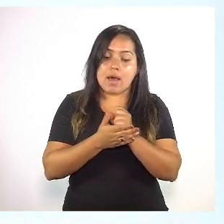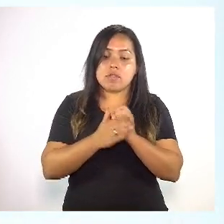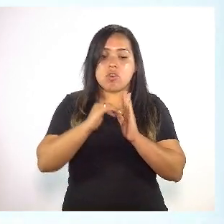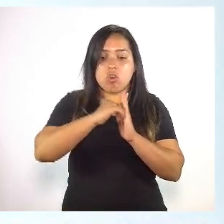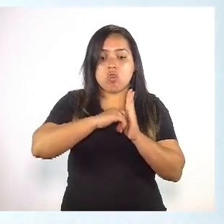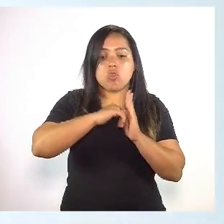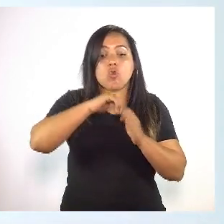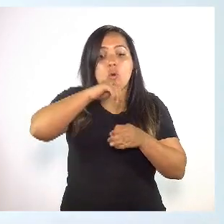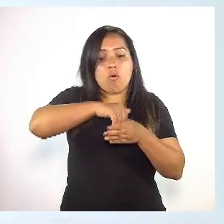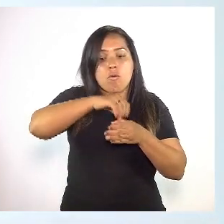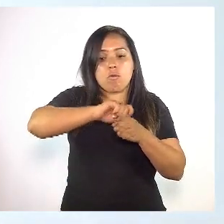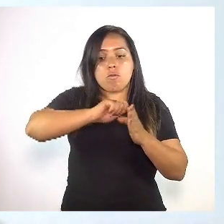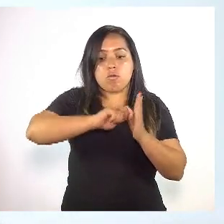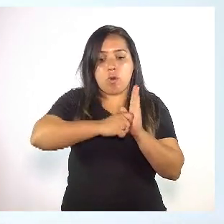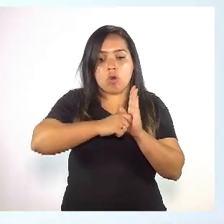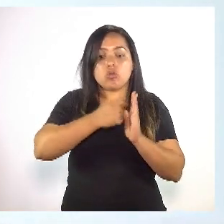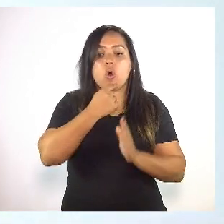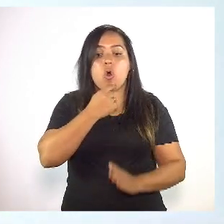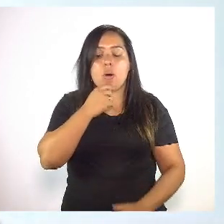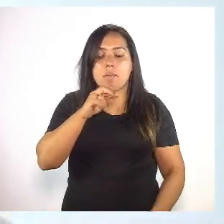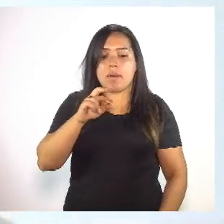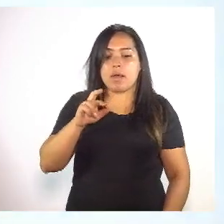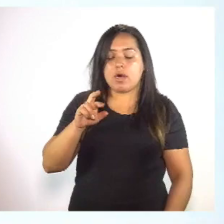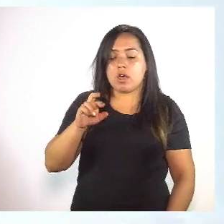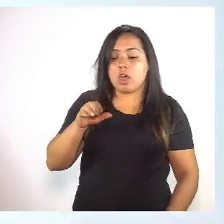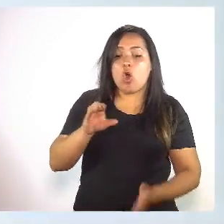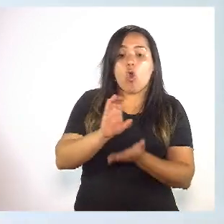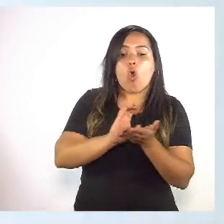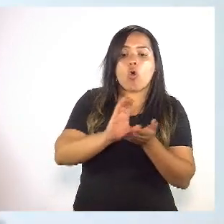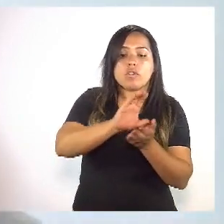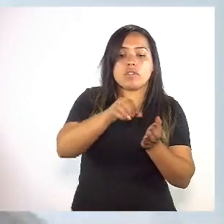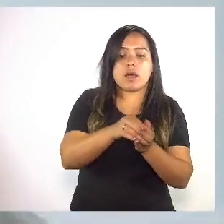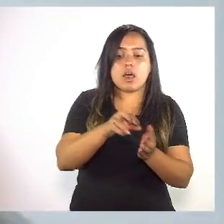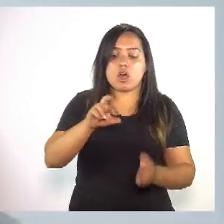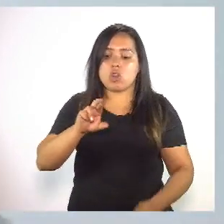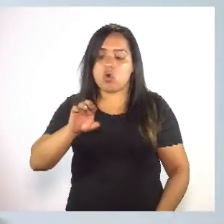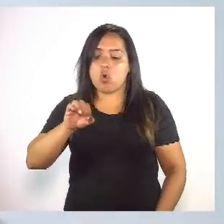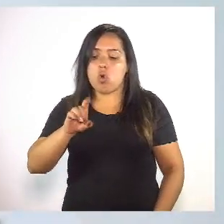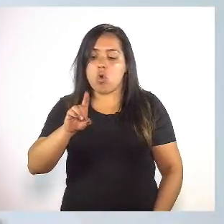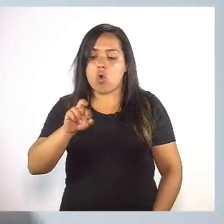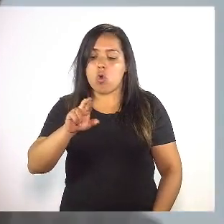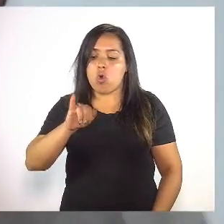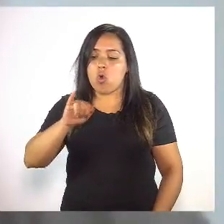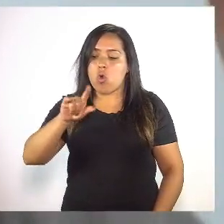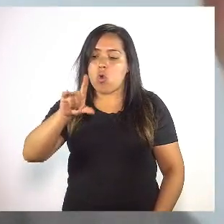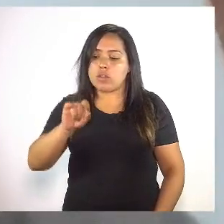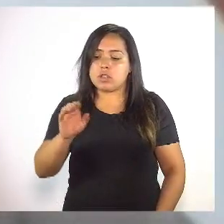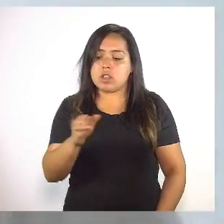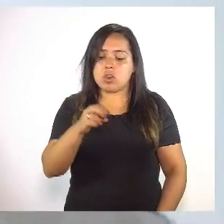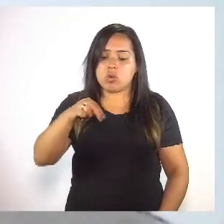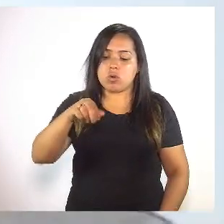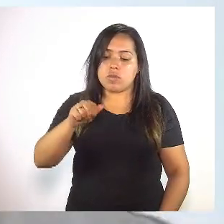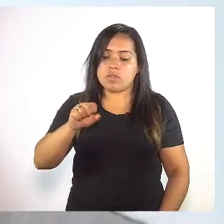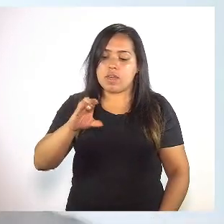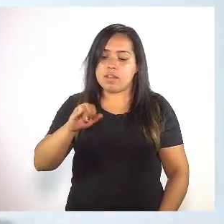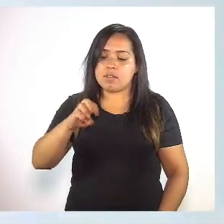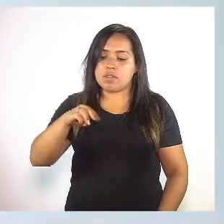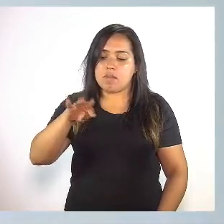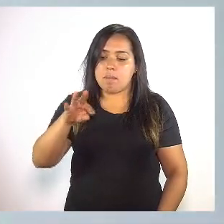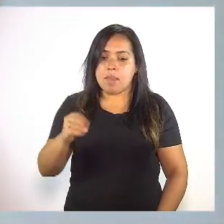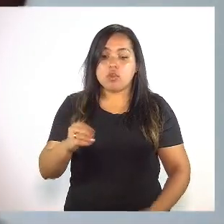conselheiro Rodrigo Nascimento, aprovado por unanimidade naquela Corte de Contas. Era o que eu queria dizer aqui na sessão de hoje, presidente.